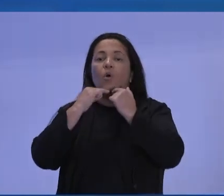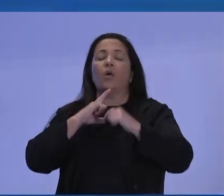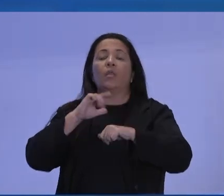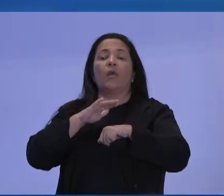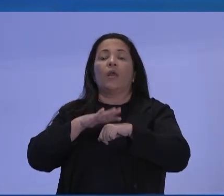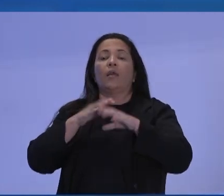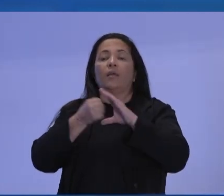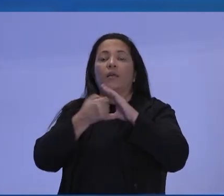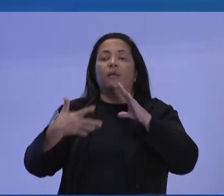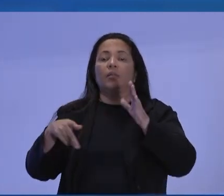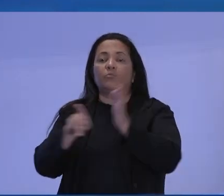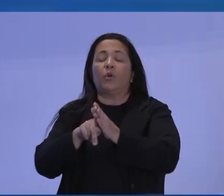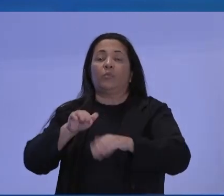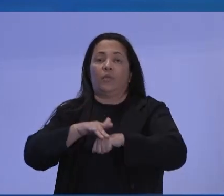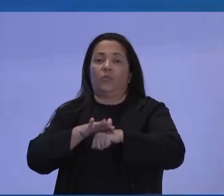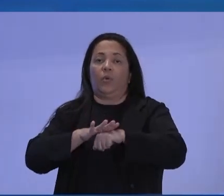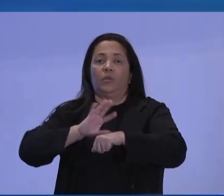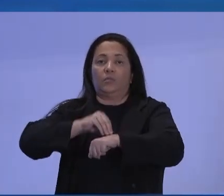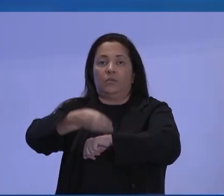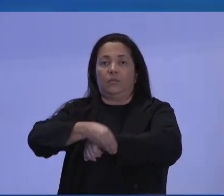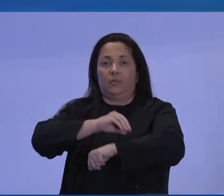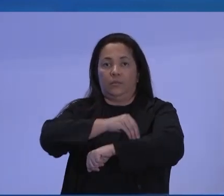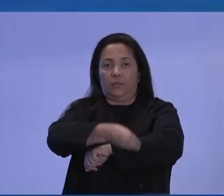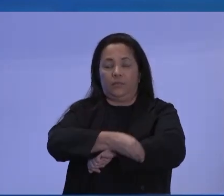portador de hanseníase.